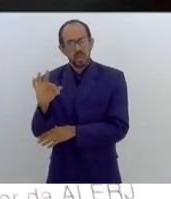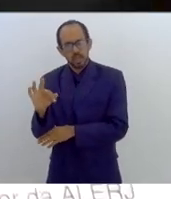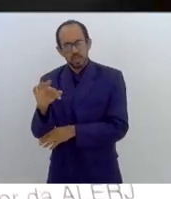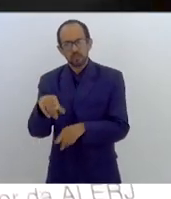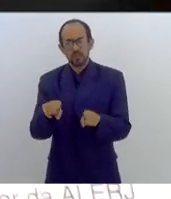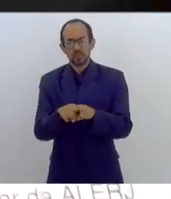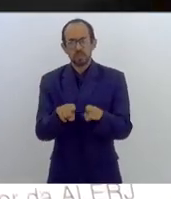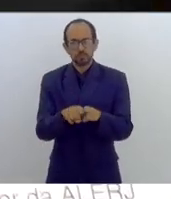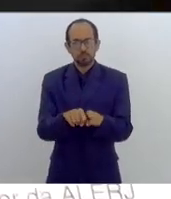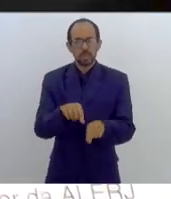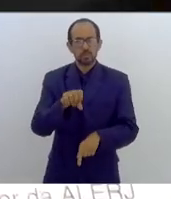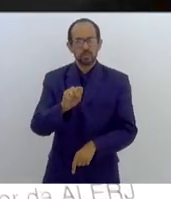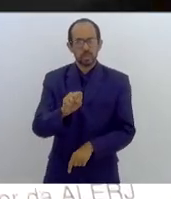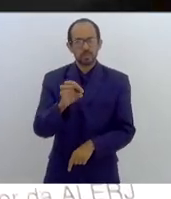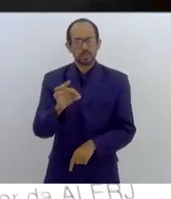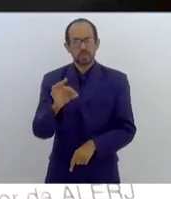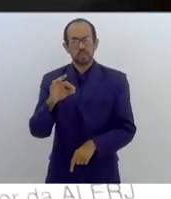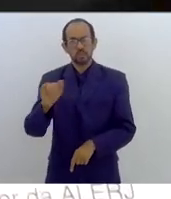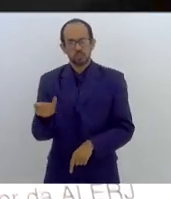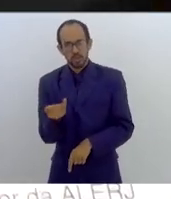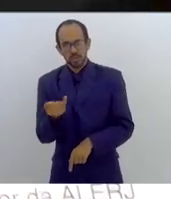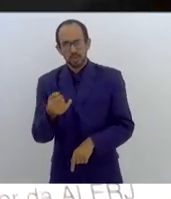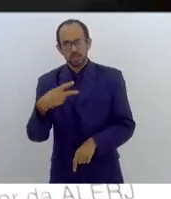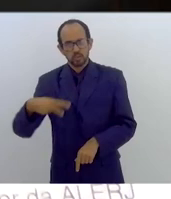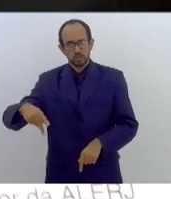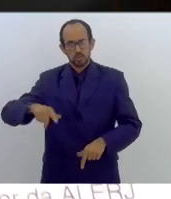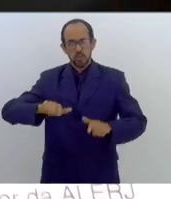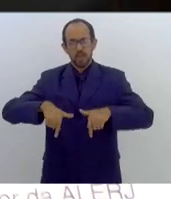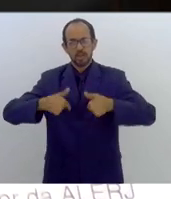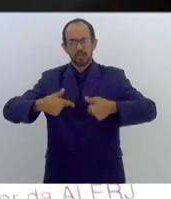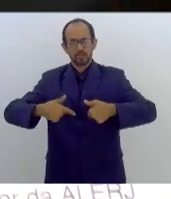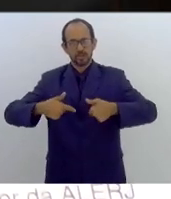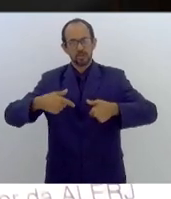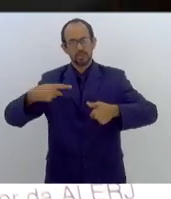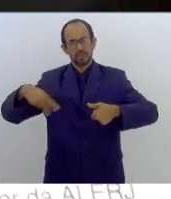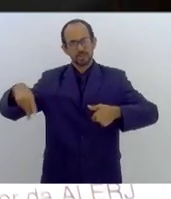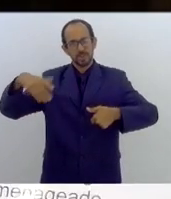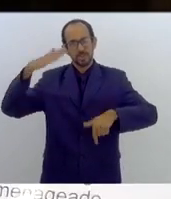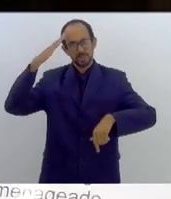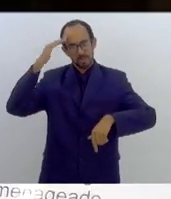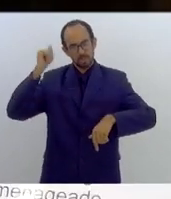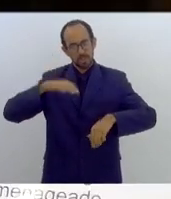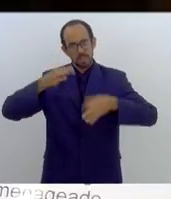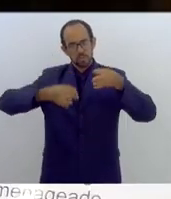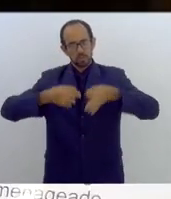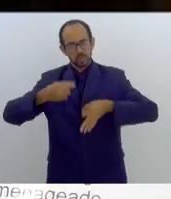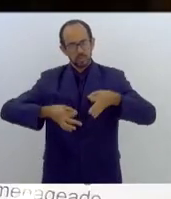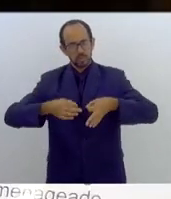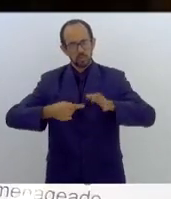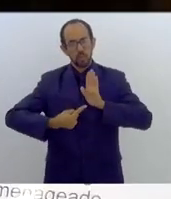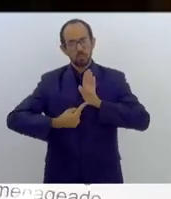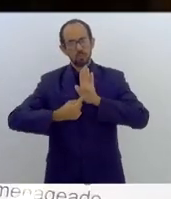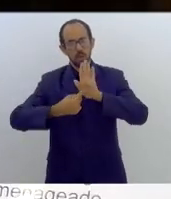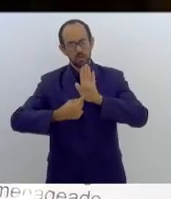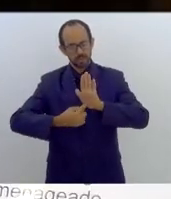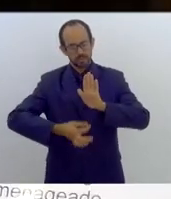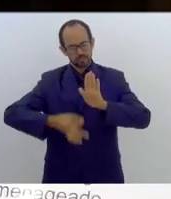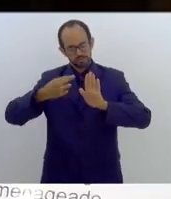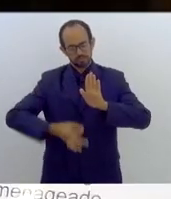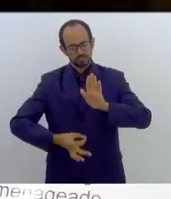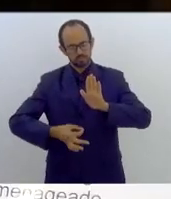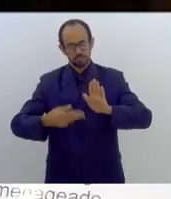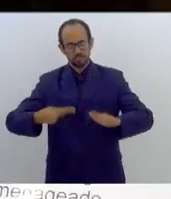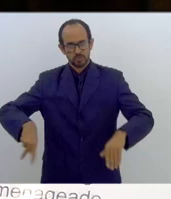Tribunal de Justiça. Sua atuação e seu saber jurídico demonstram sempre o acerto de sua